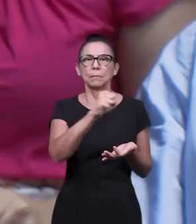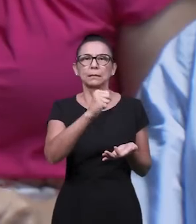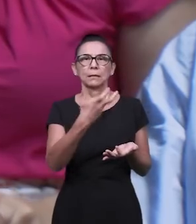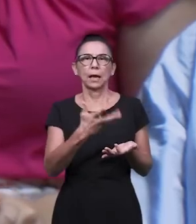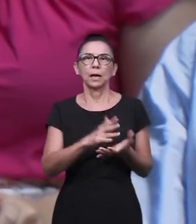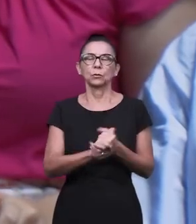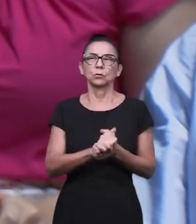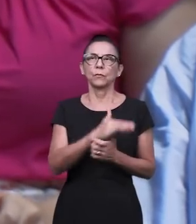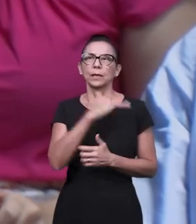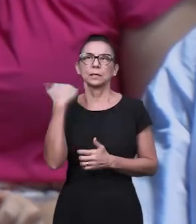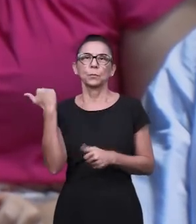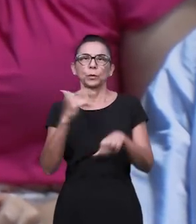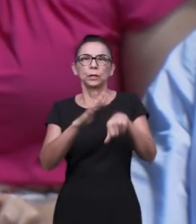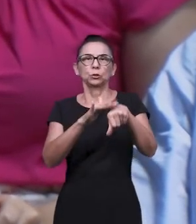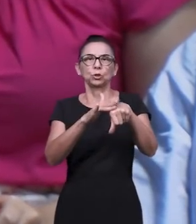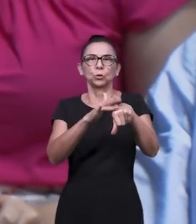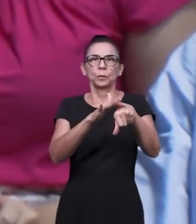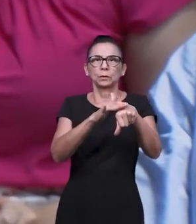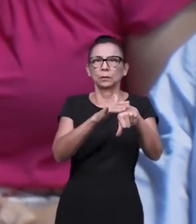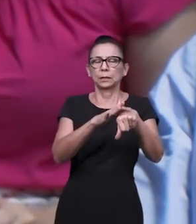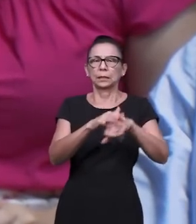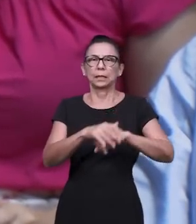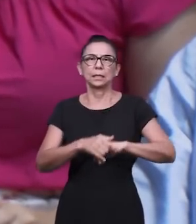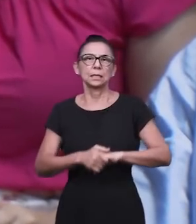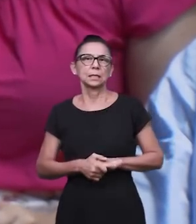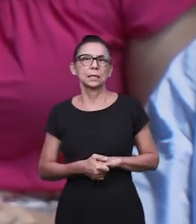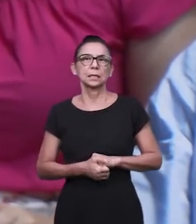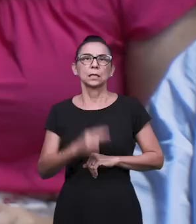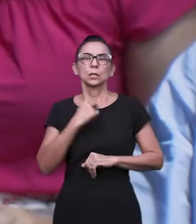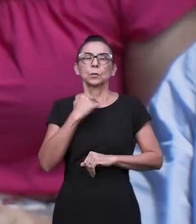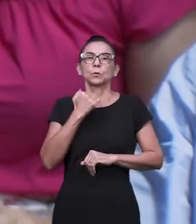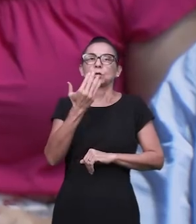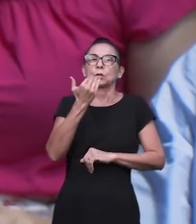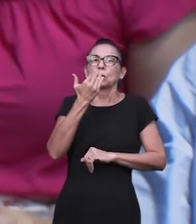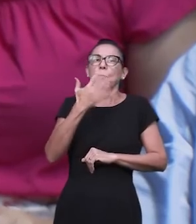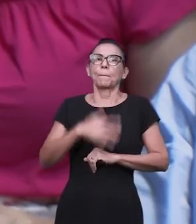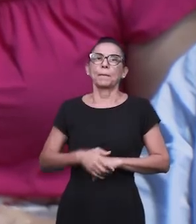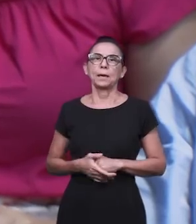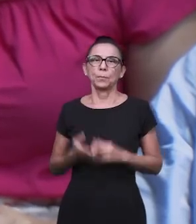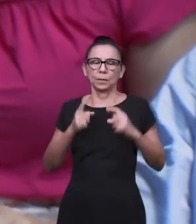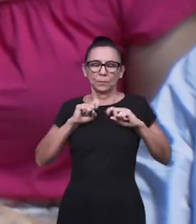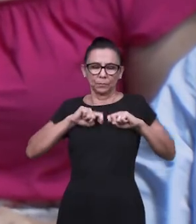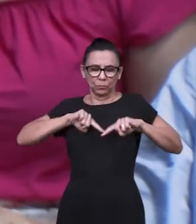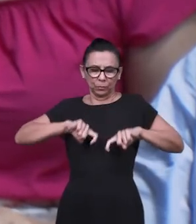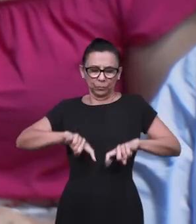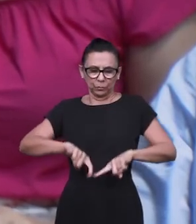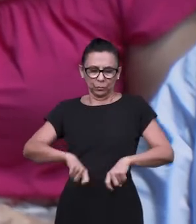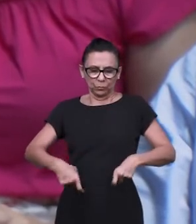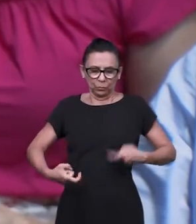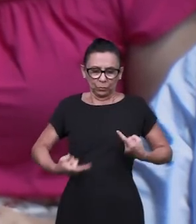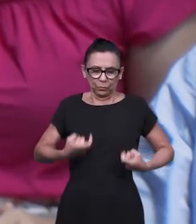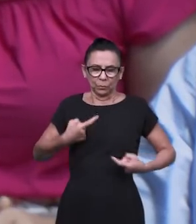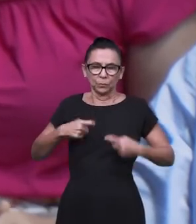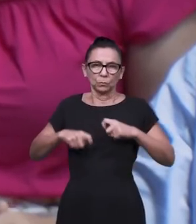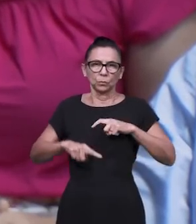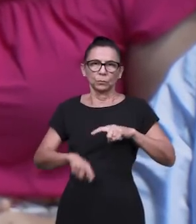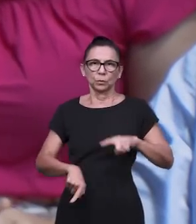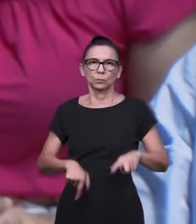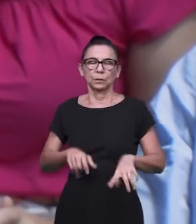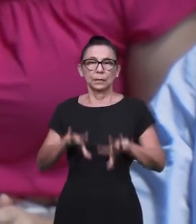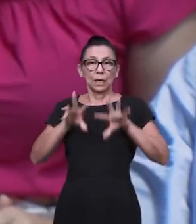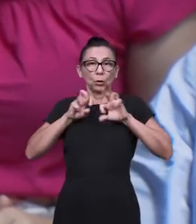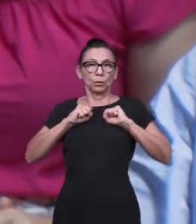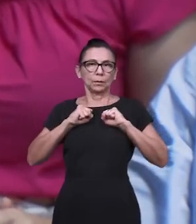como uma intoxicação alimentar, um crescimento microbiano, uma decomposição da matéria, e aquele